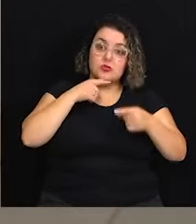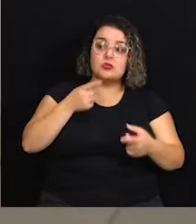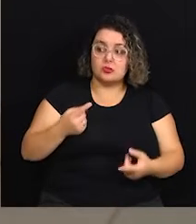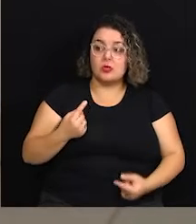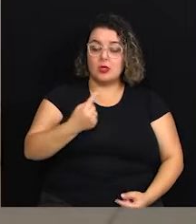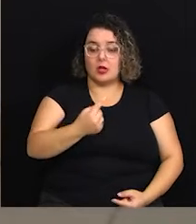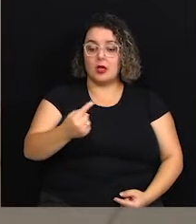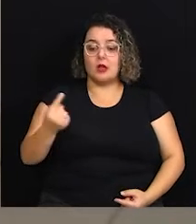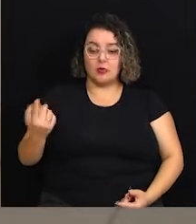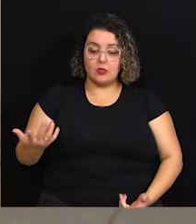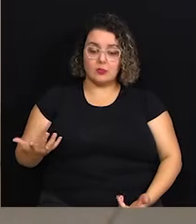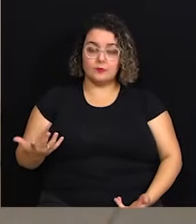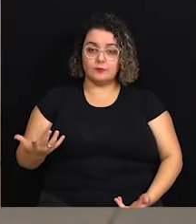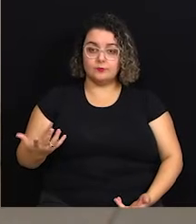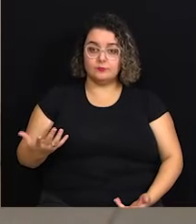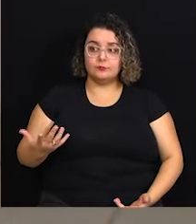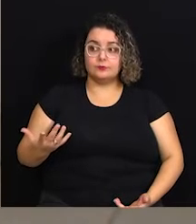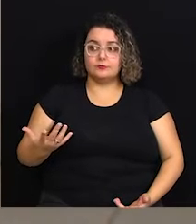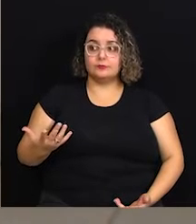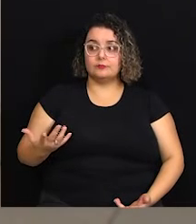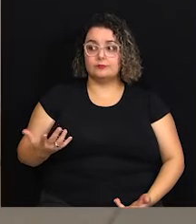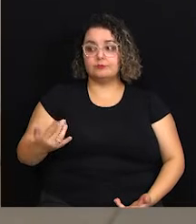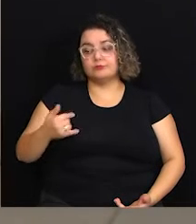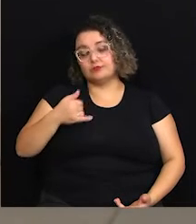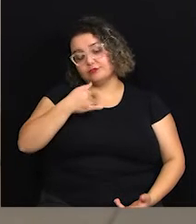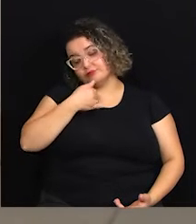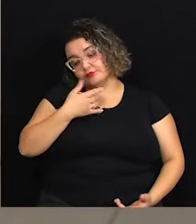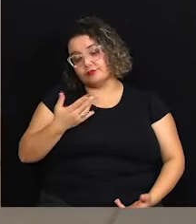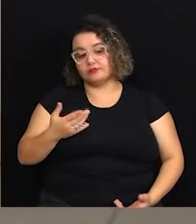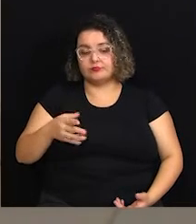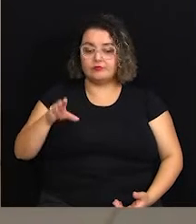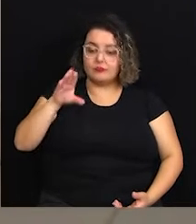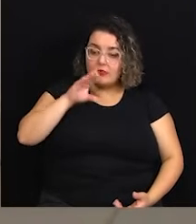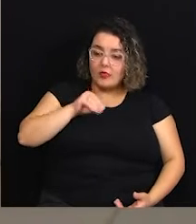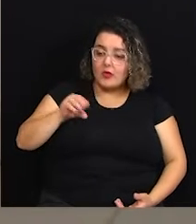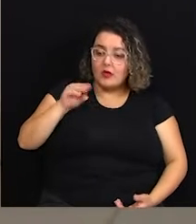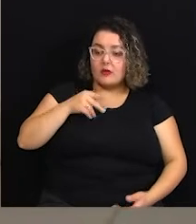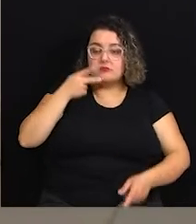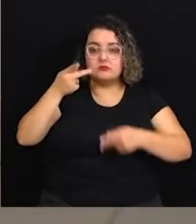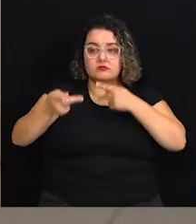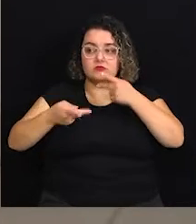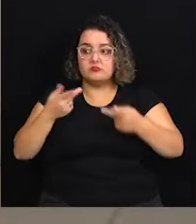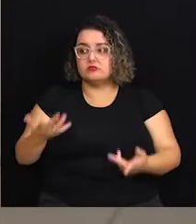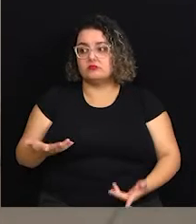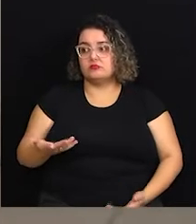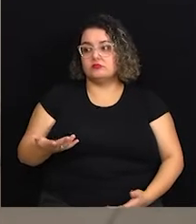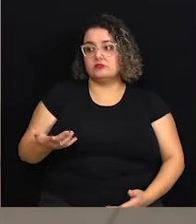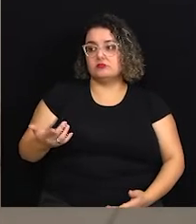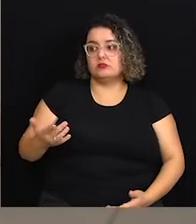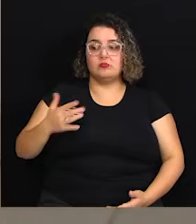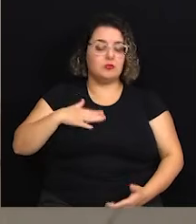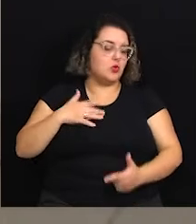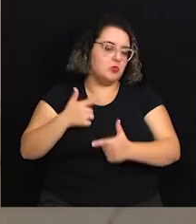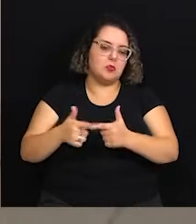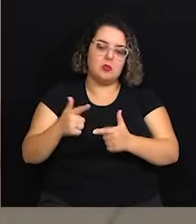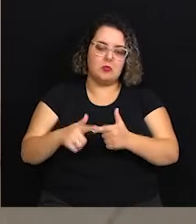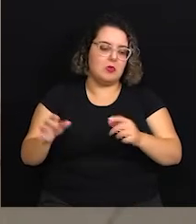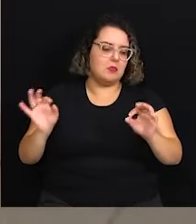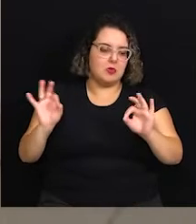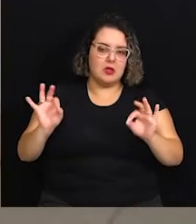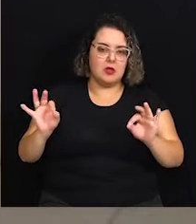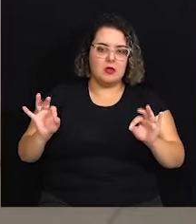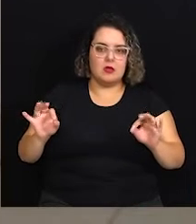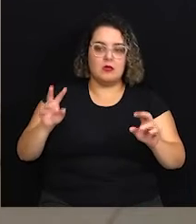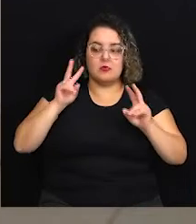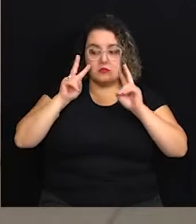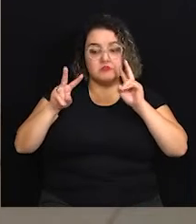Cada uma cai numa tristeza, aí a pessoa vai falando, eu falei, bom, eu não tenho, meu problema não é nada perto dos outros que a